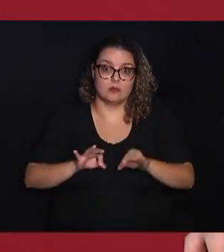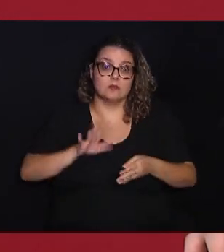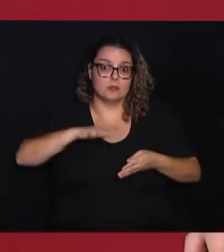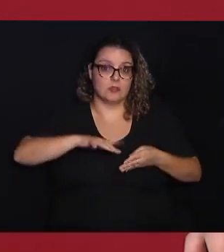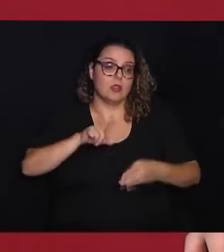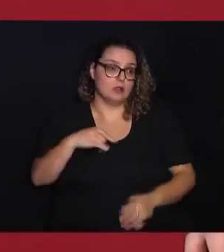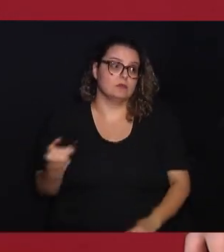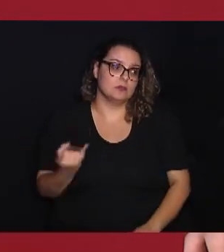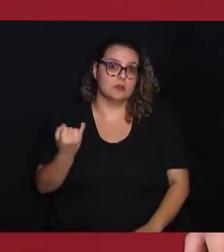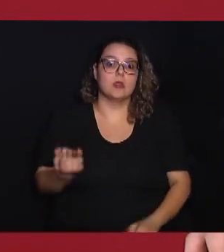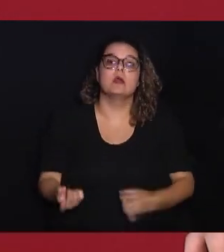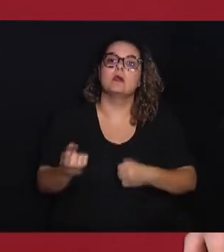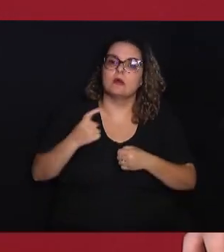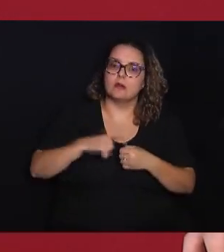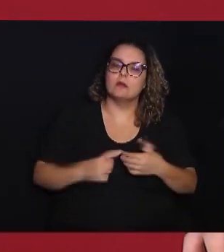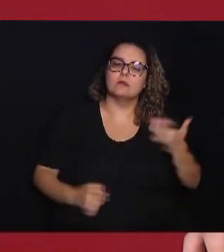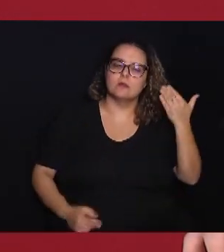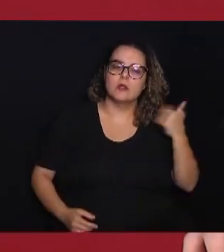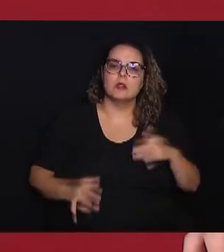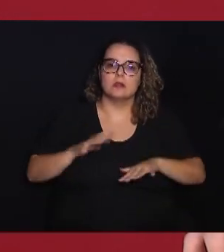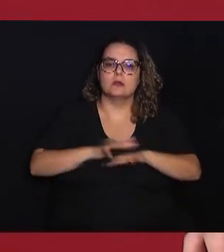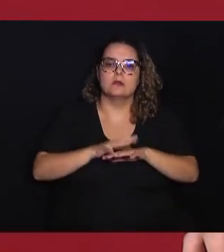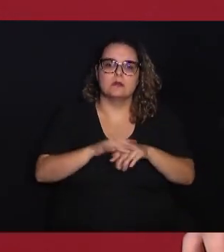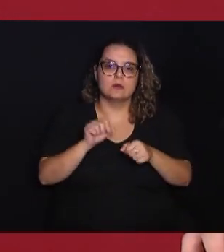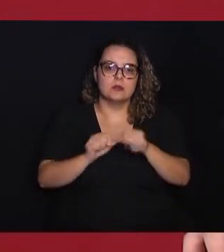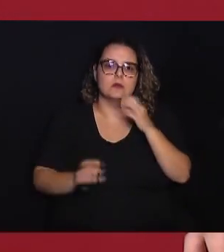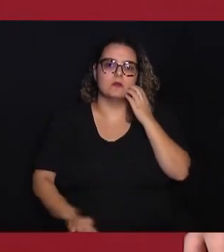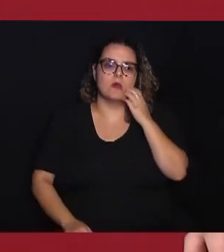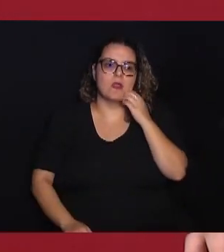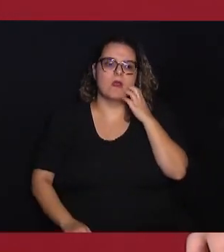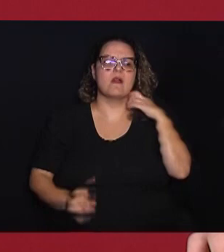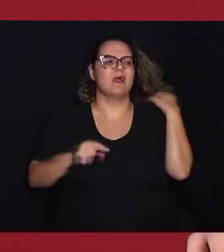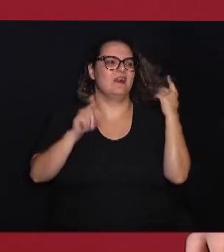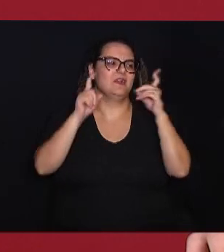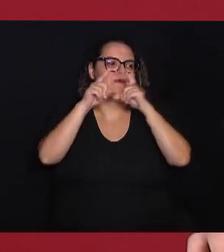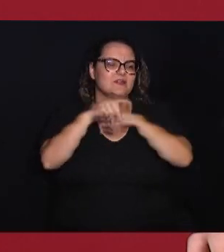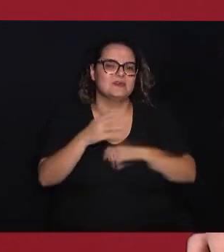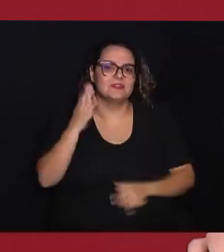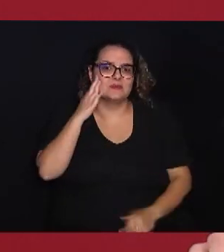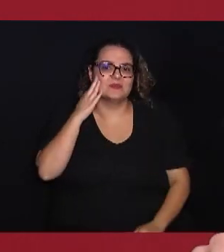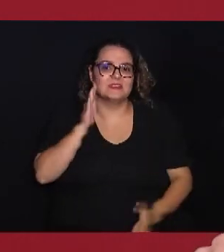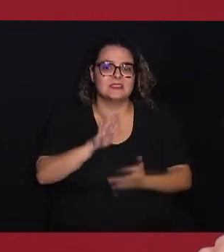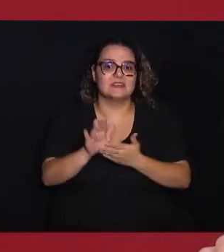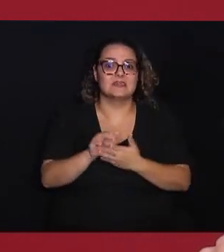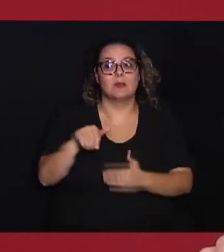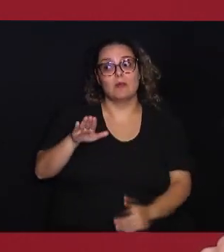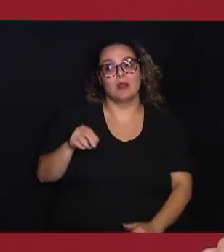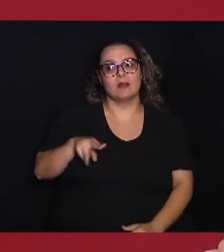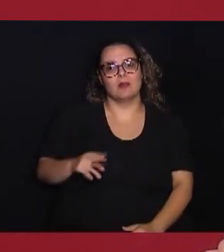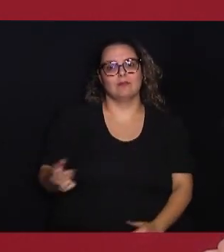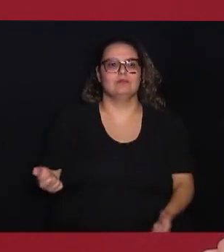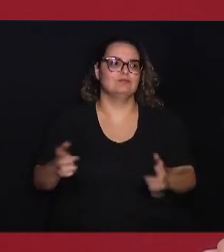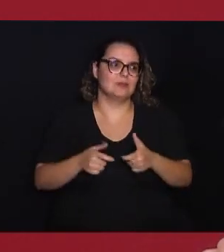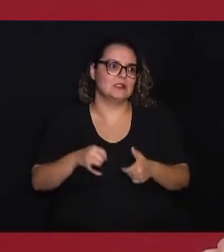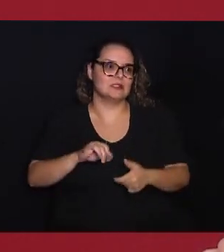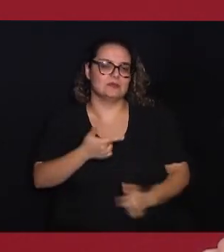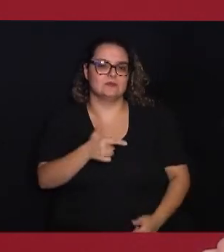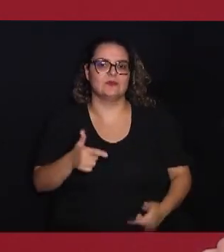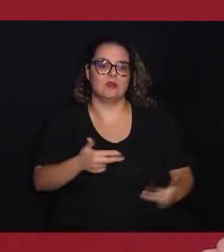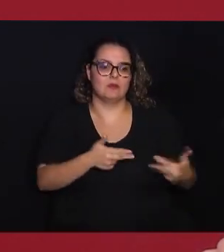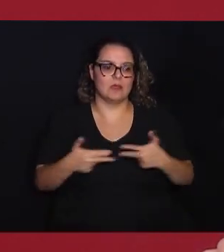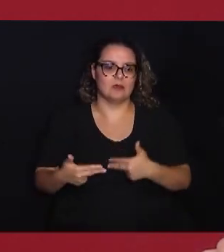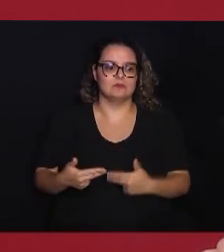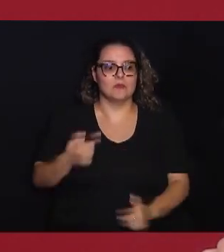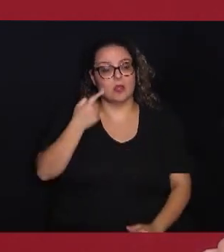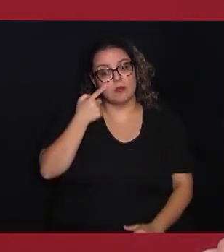sua conta é importante. E aí eu volto naquela conta que eu fiz. É muito difícil a gente saber se está gastando mais ou menos se a gente não tiver um padrão. Então